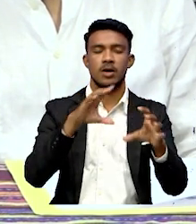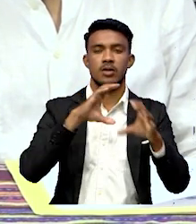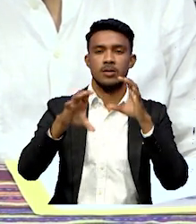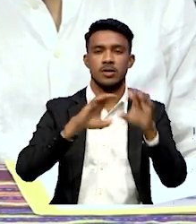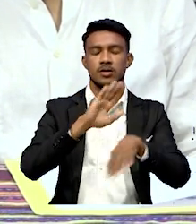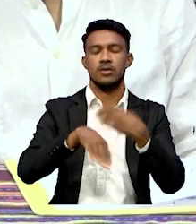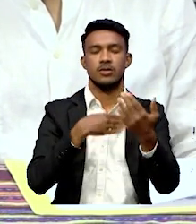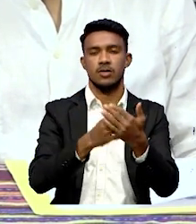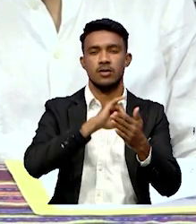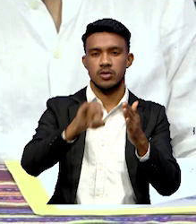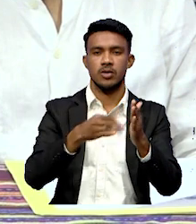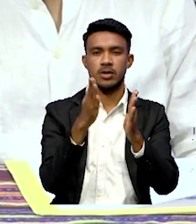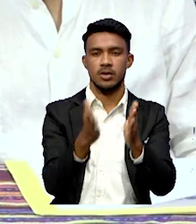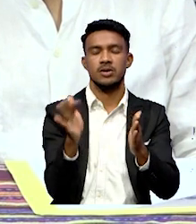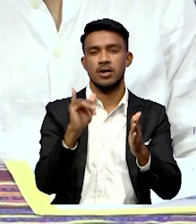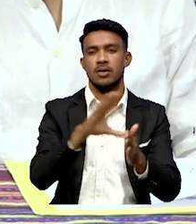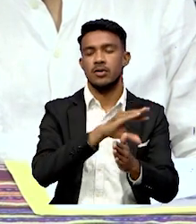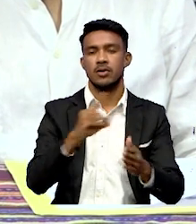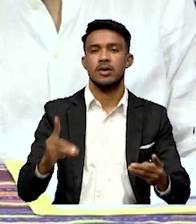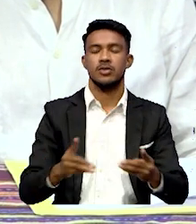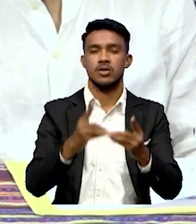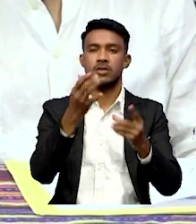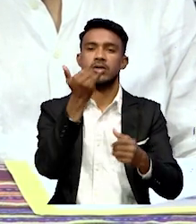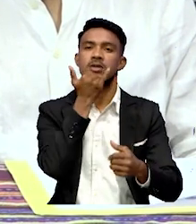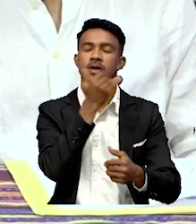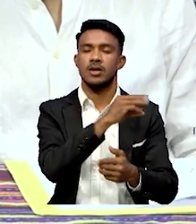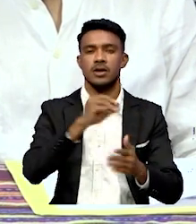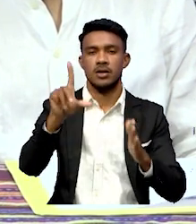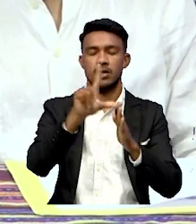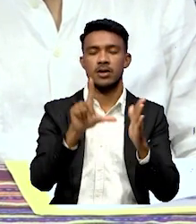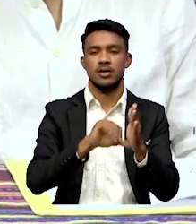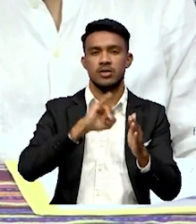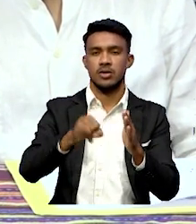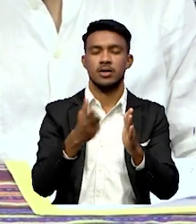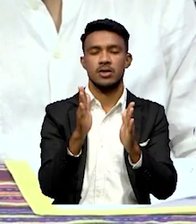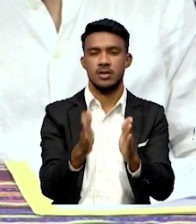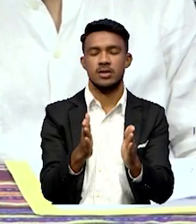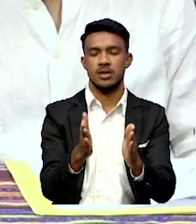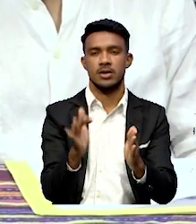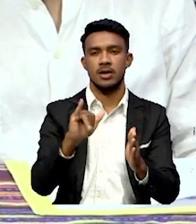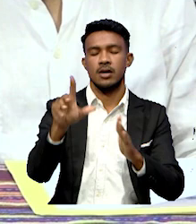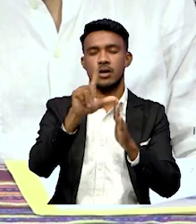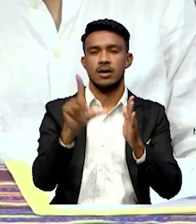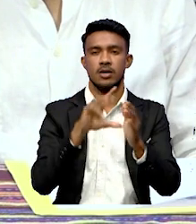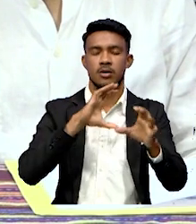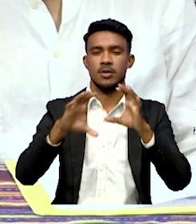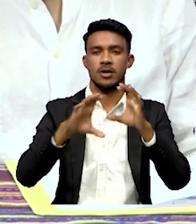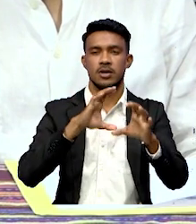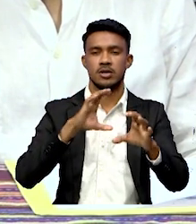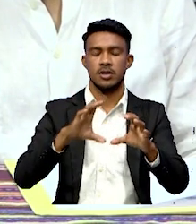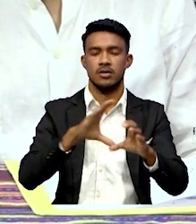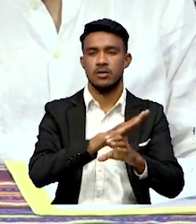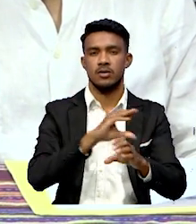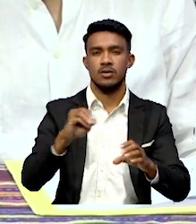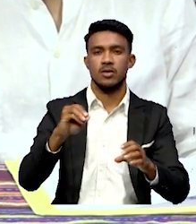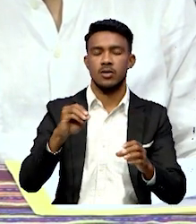nebe comete infração a seu código ética jornalística, lei de comunicação social,